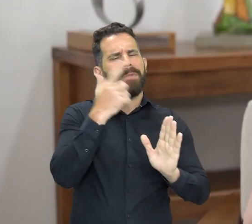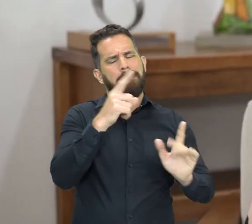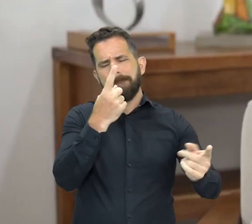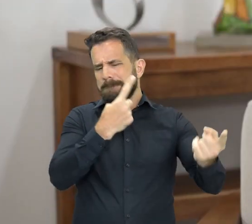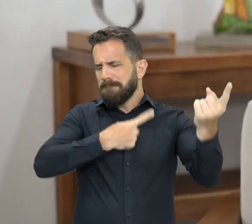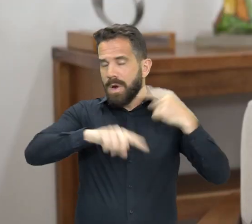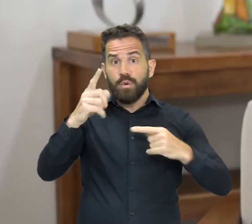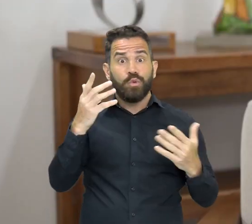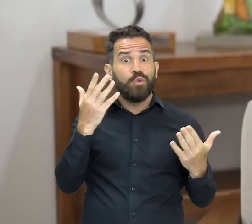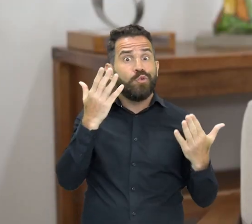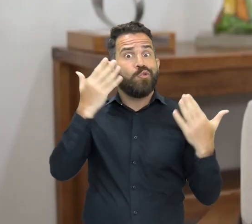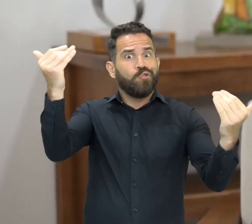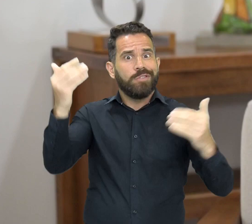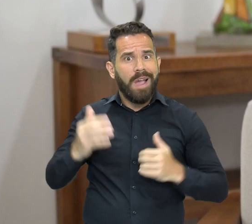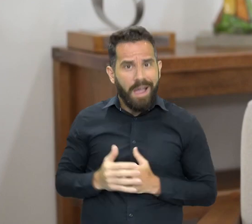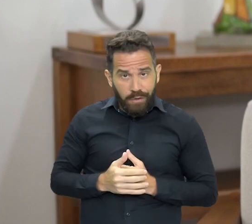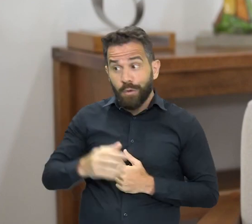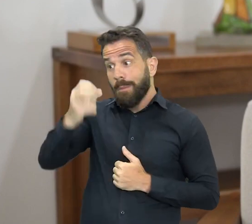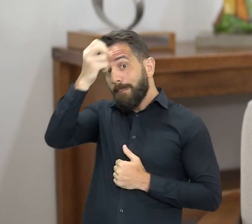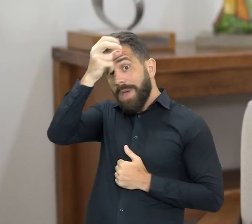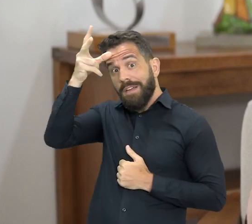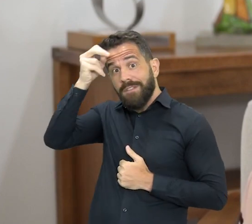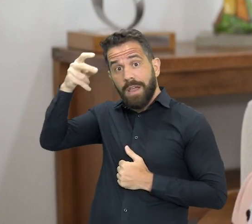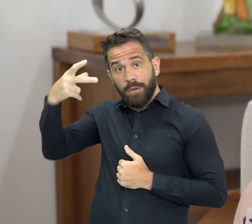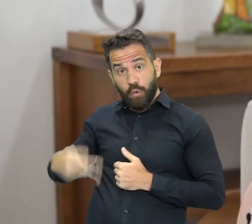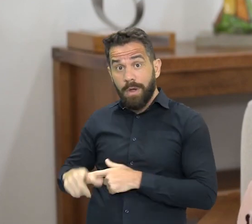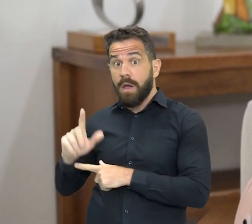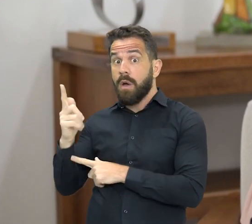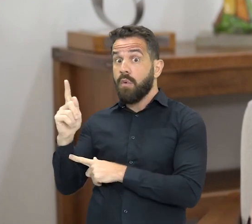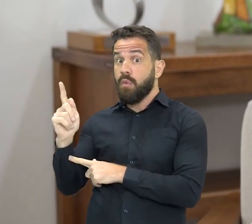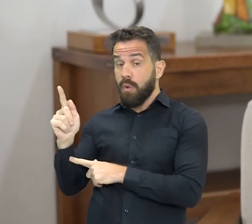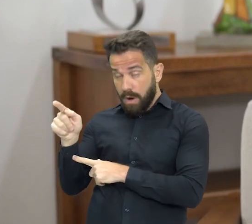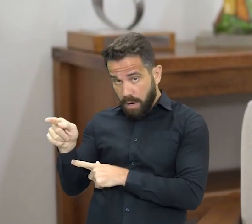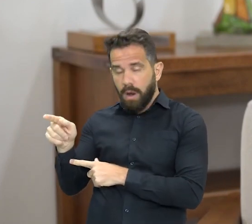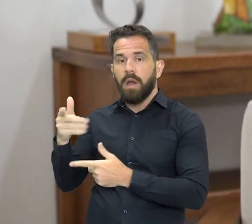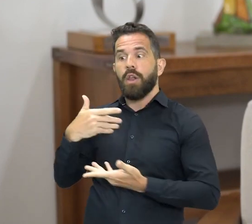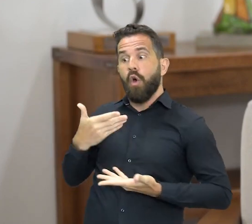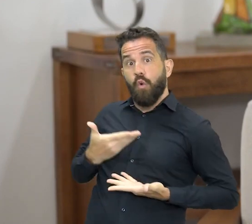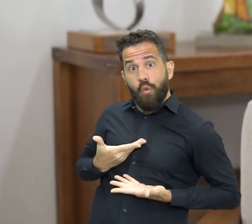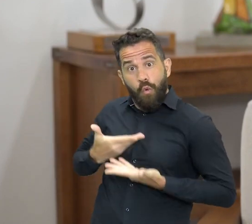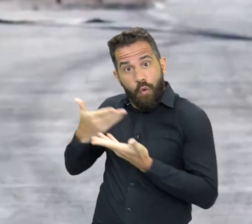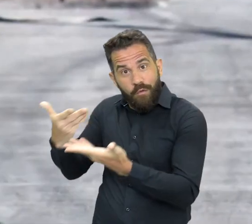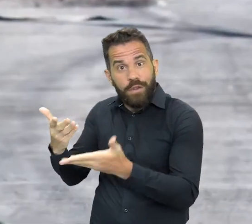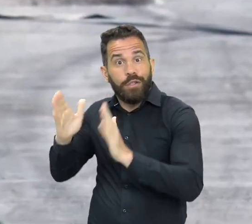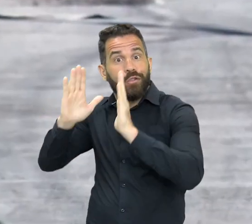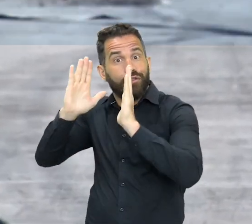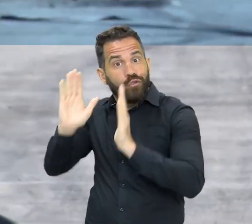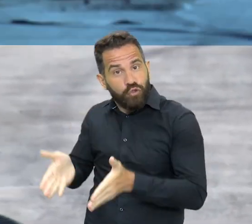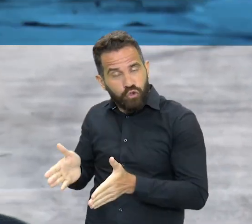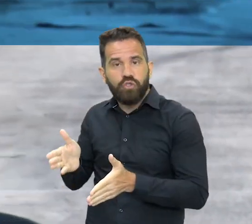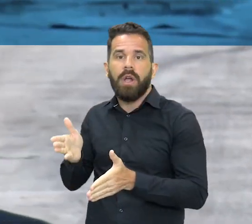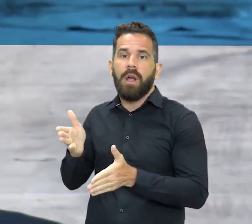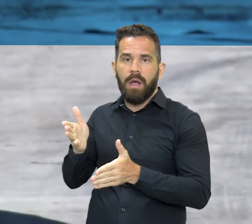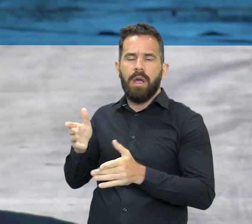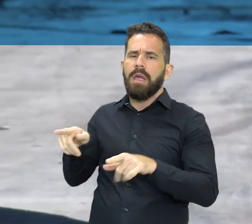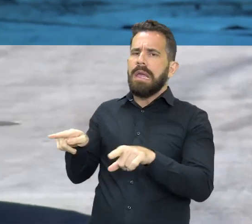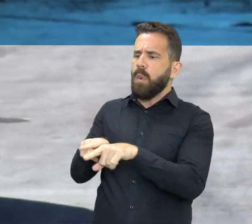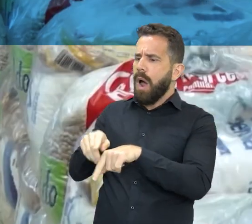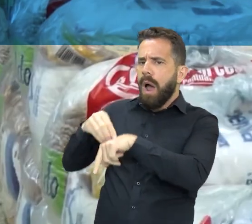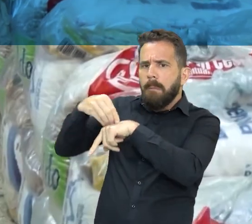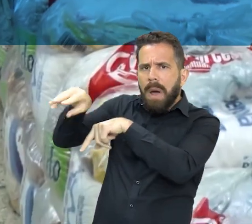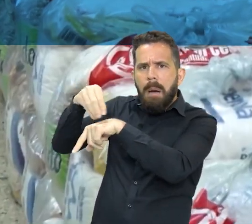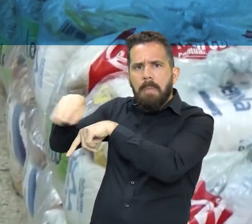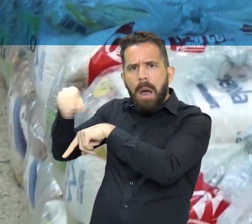a Prefeitura Municipal de Goiânia nos convidou a levar essa experiência e aí alguns